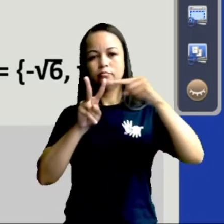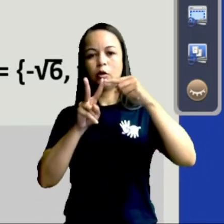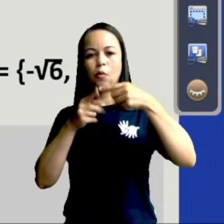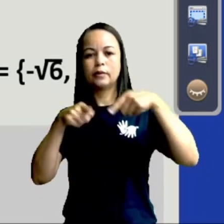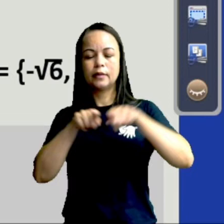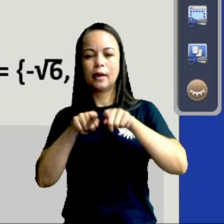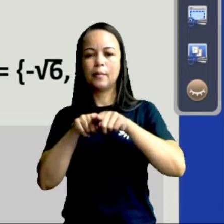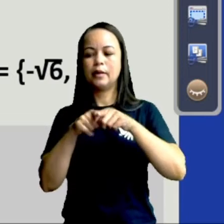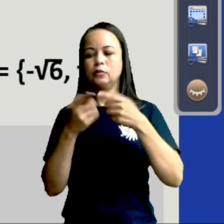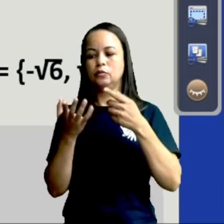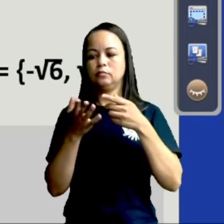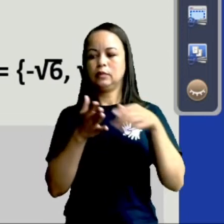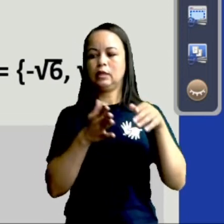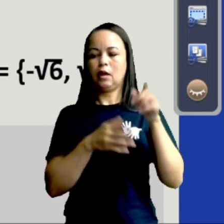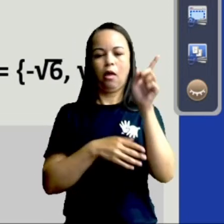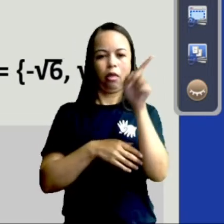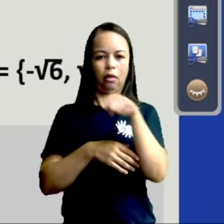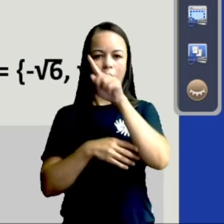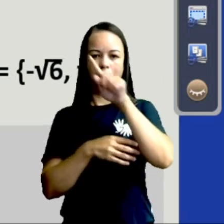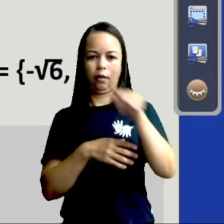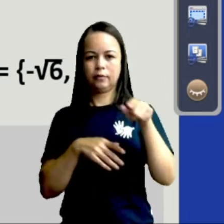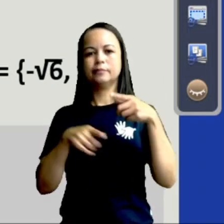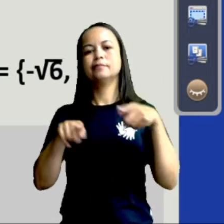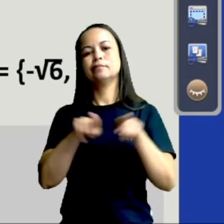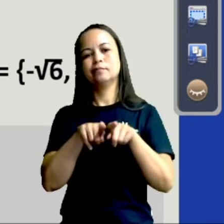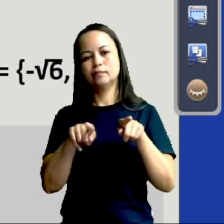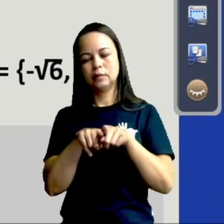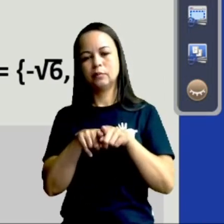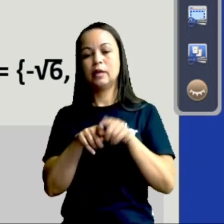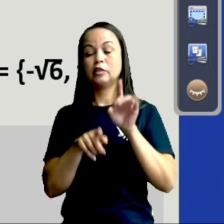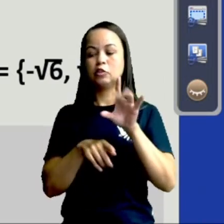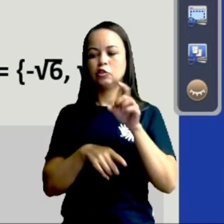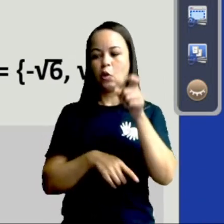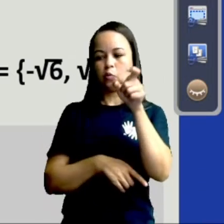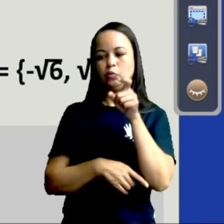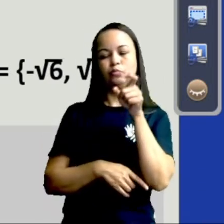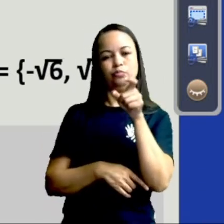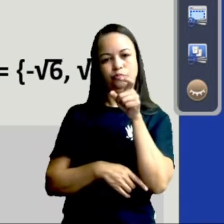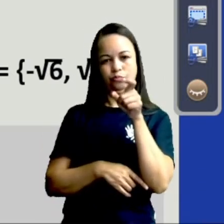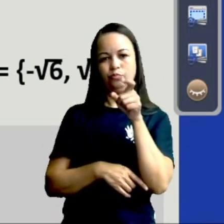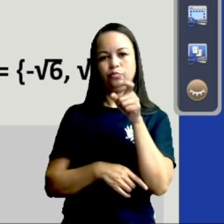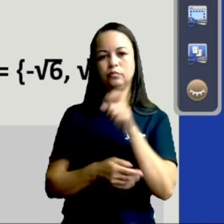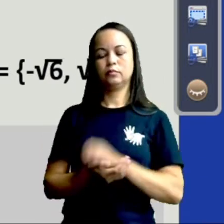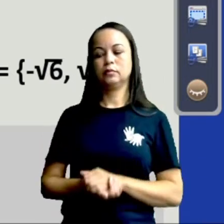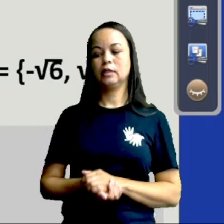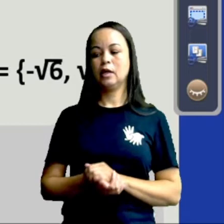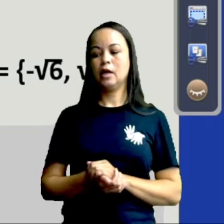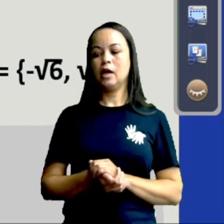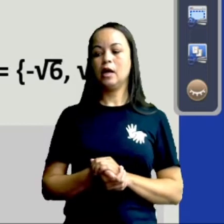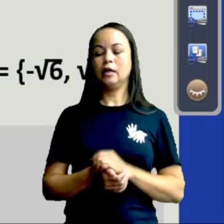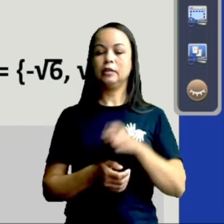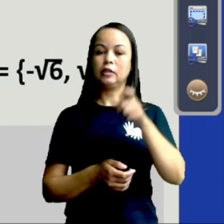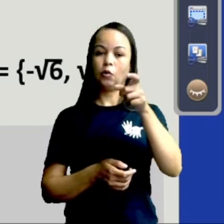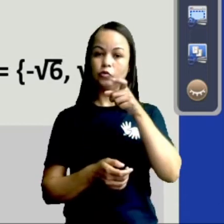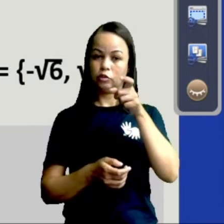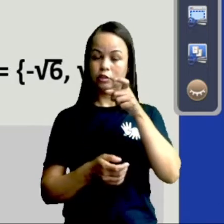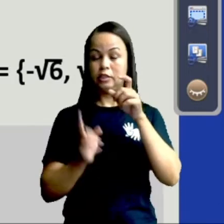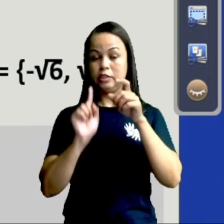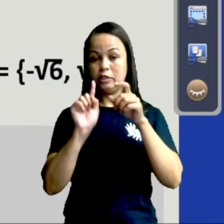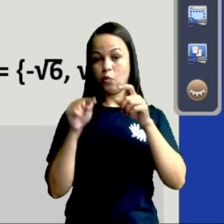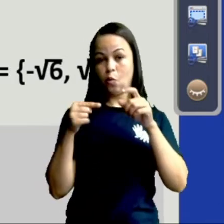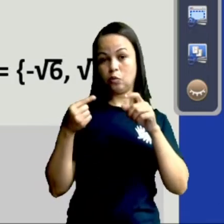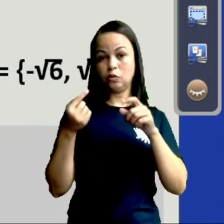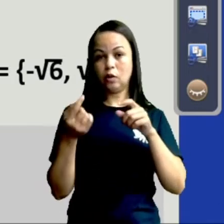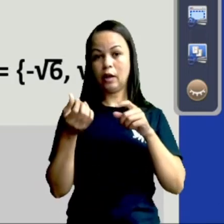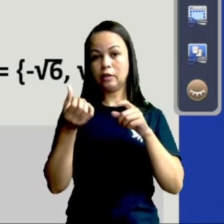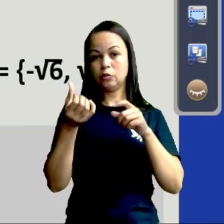morre com o símbolo de raiz. Vai ficar só o x aqui. E do outro lado, o 6 que estava, ó, ficou